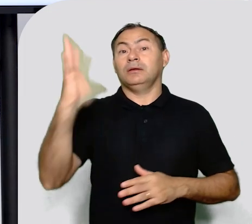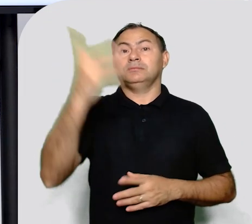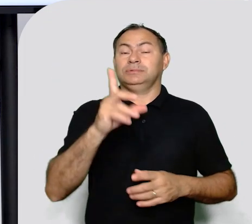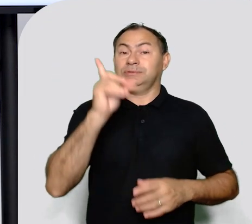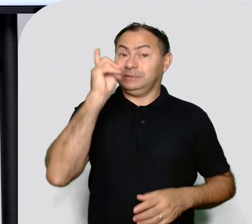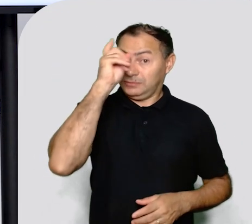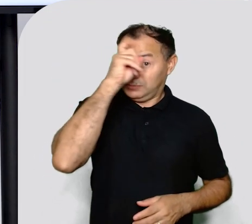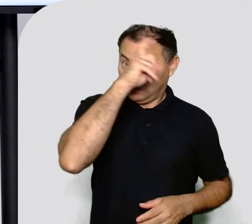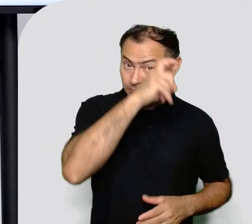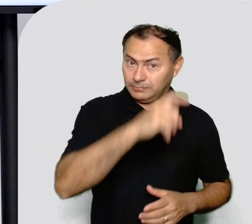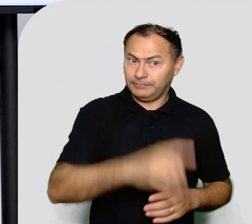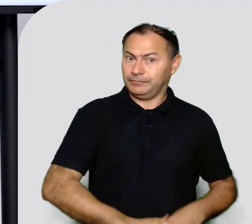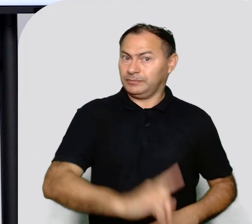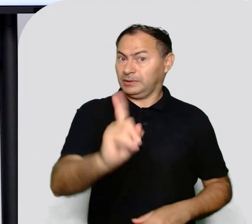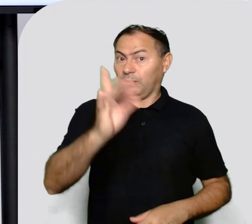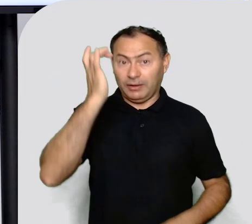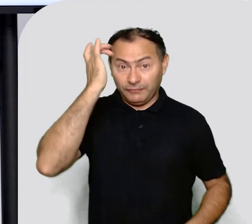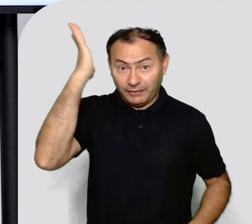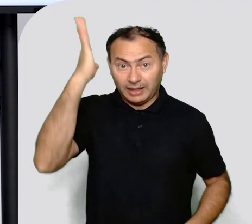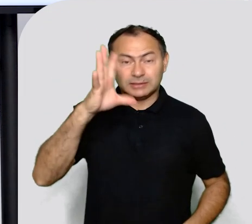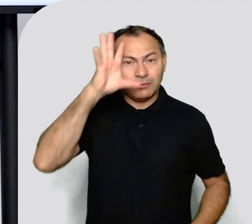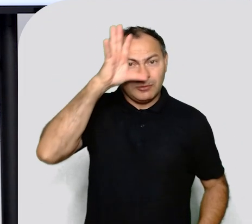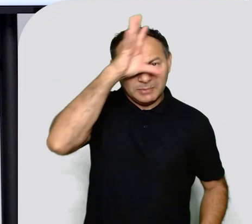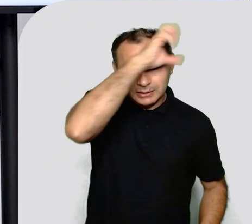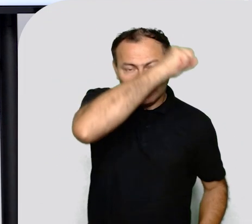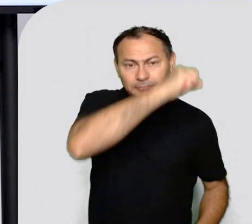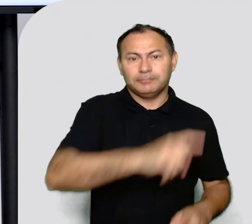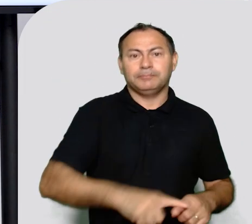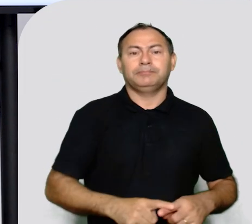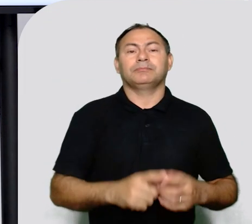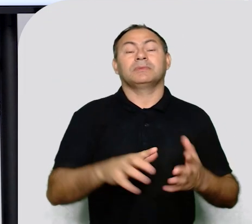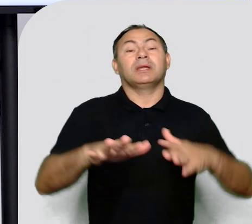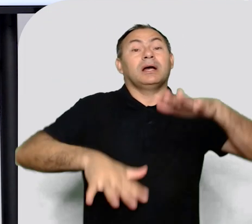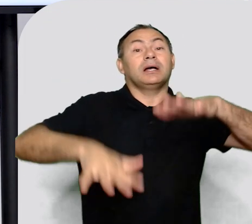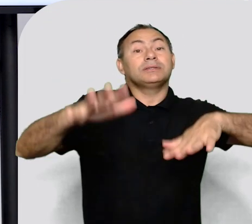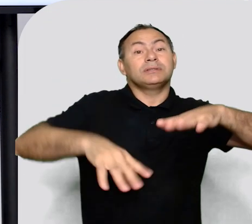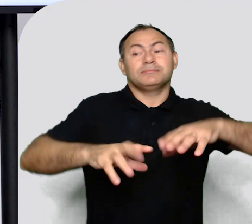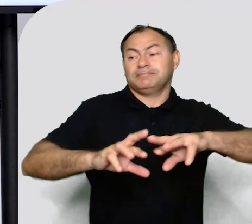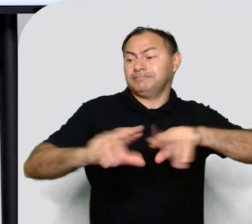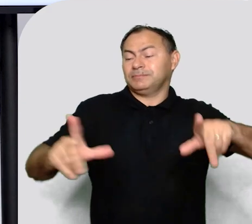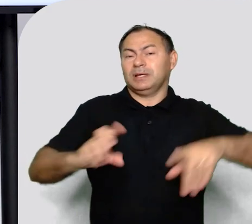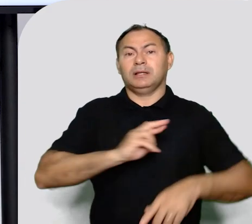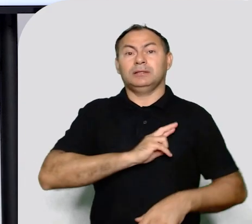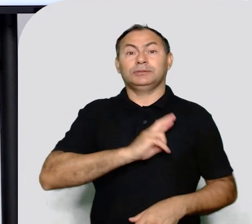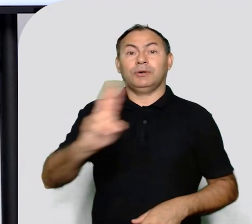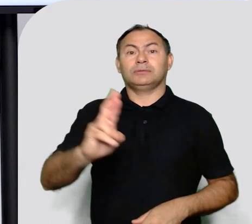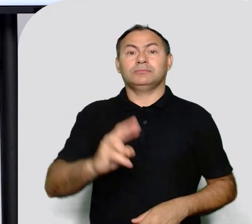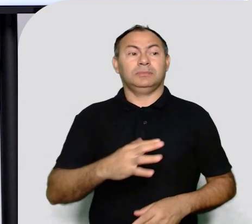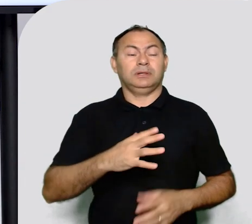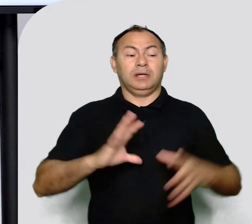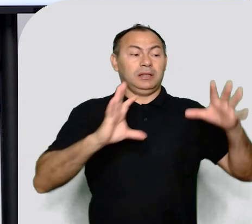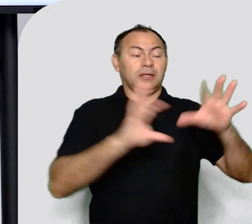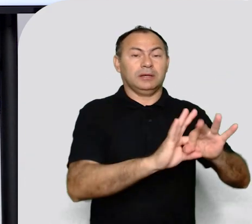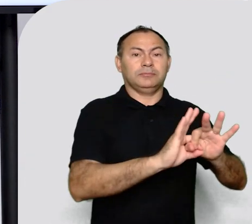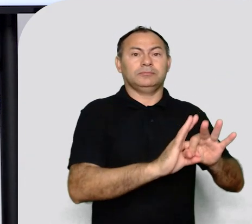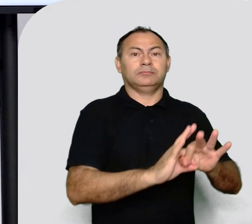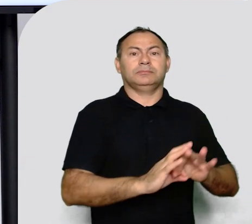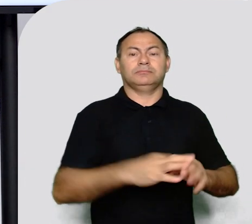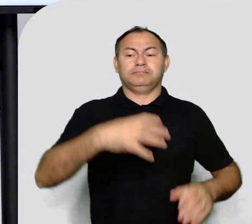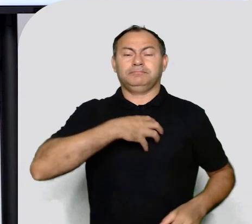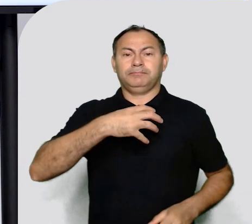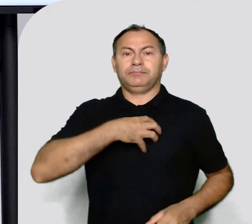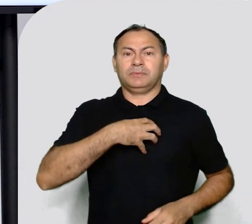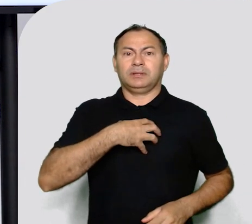fenômeno complexo que não é fácil compreender. Muitas vezes a indiferença religiosa se associa a